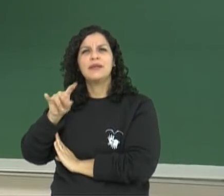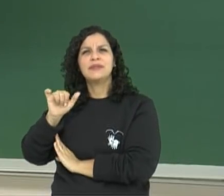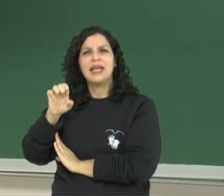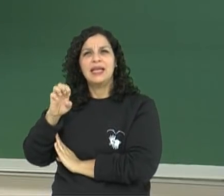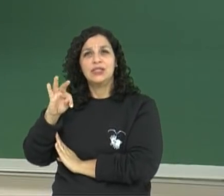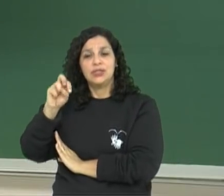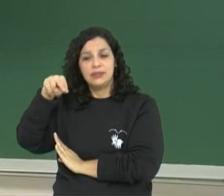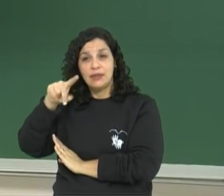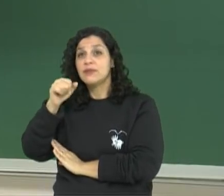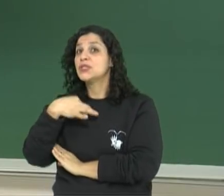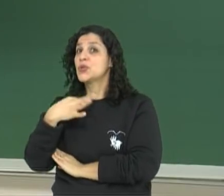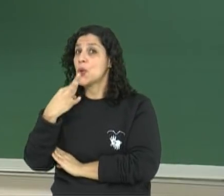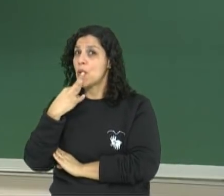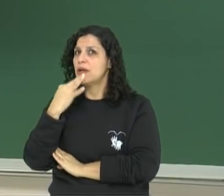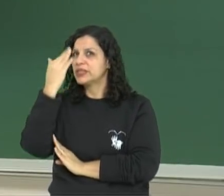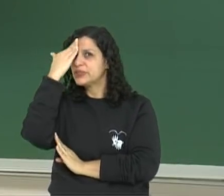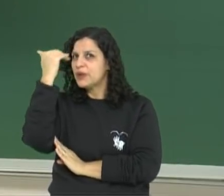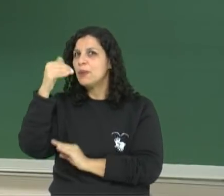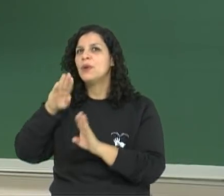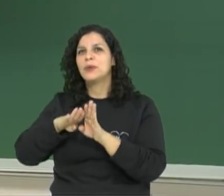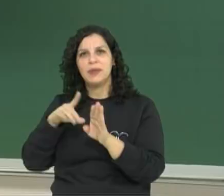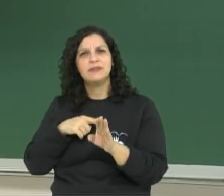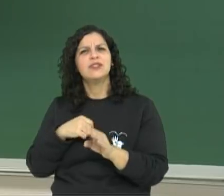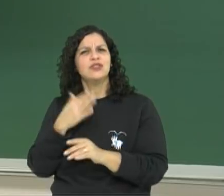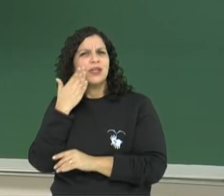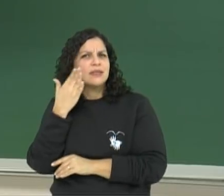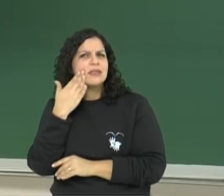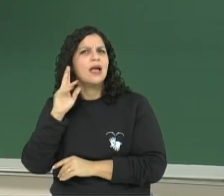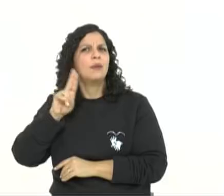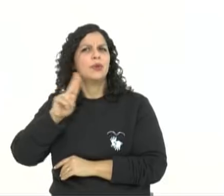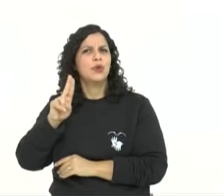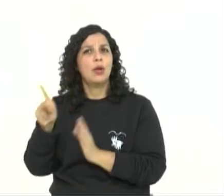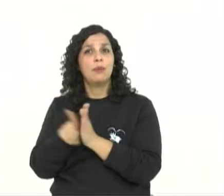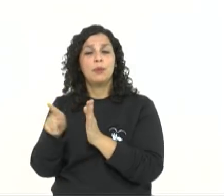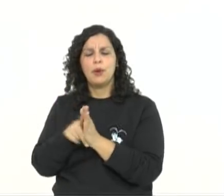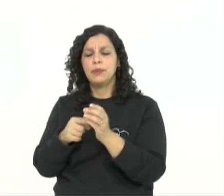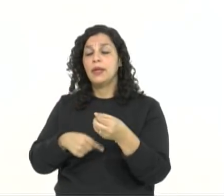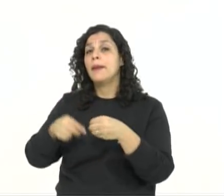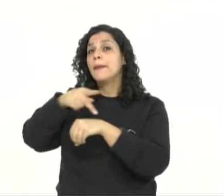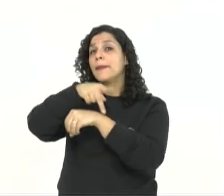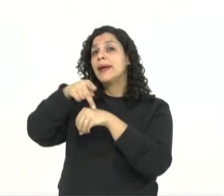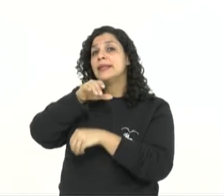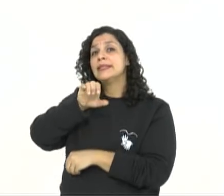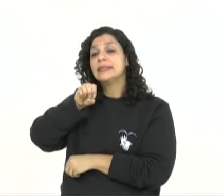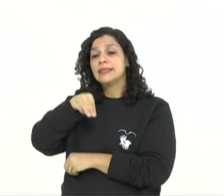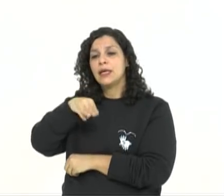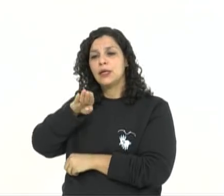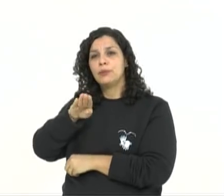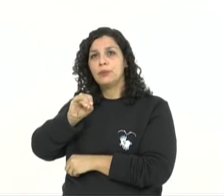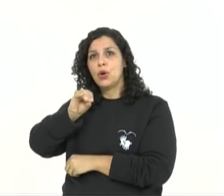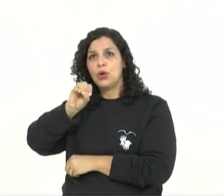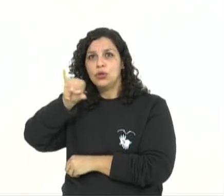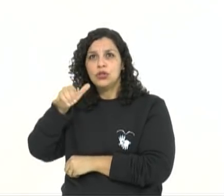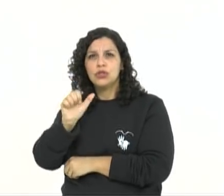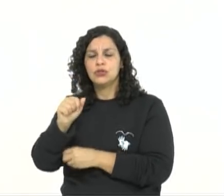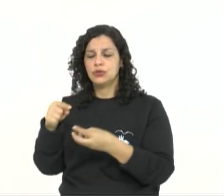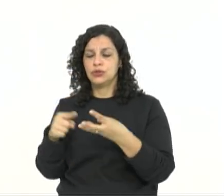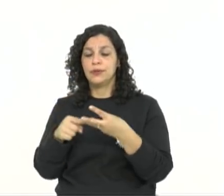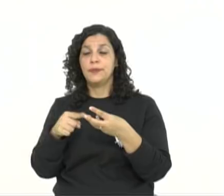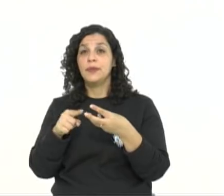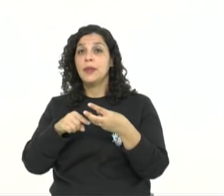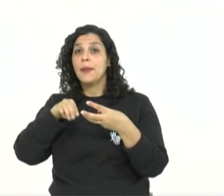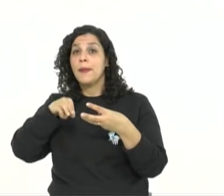talvez seja mais conhecido, né? Vocês já tenham ouvido falar, o Camboja, Mianmar, e do outro lado nós